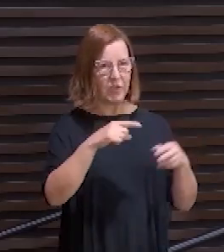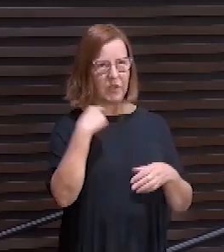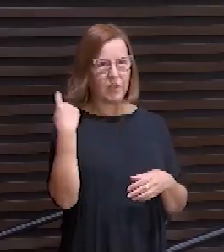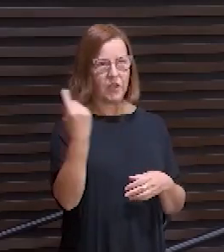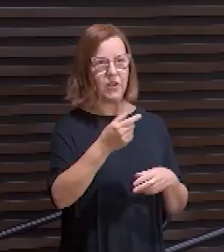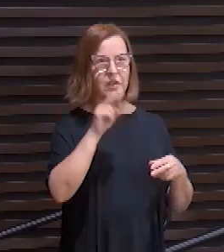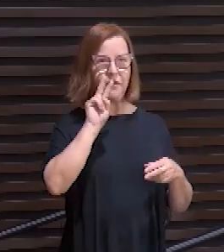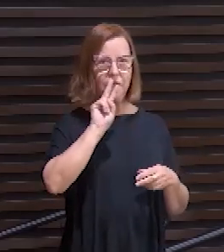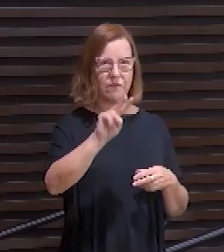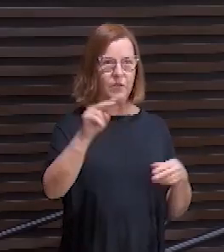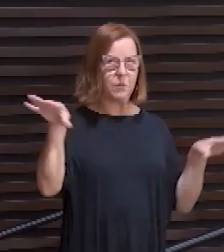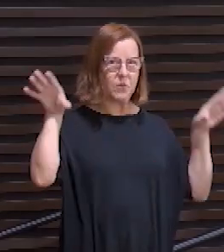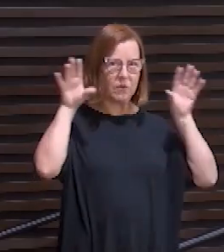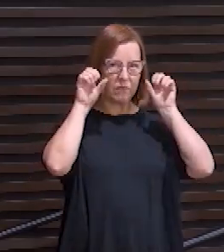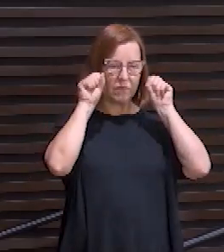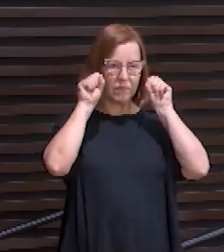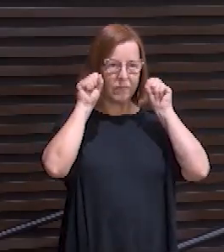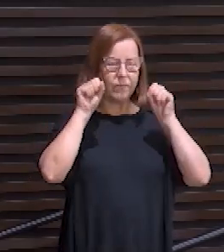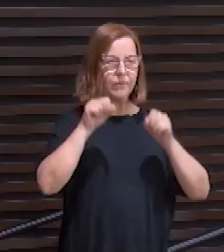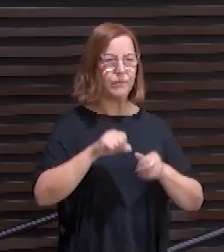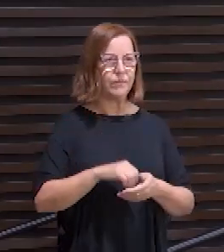ouvindo.